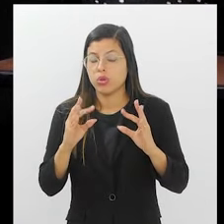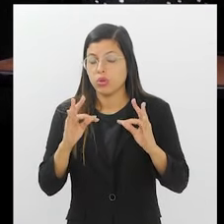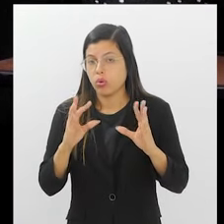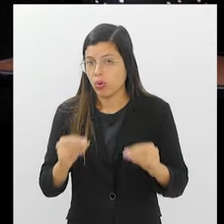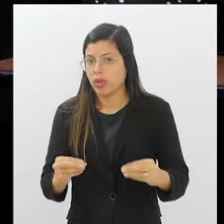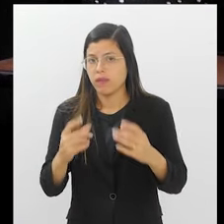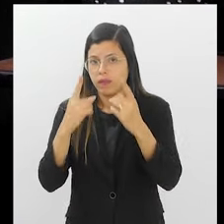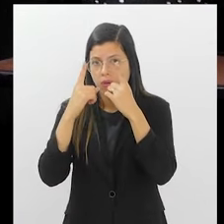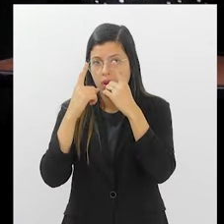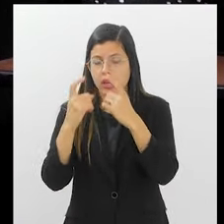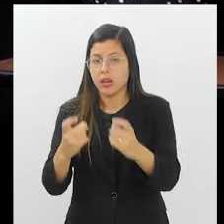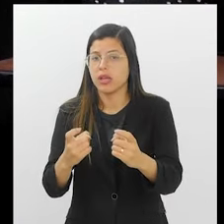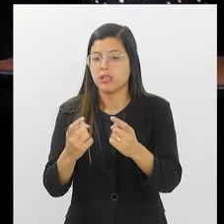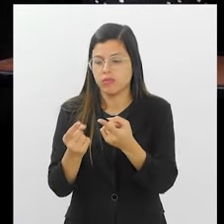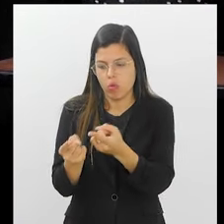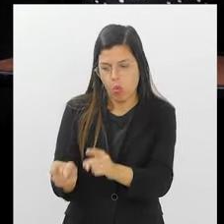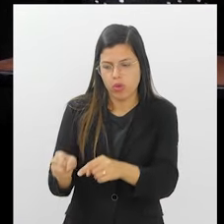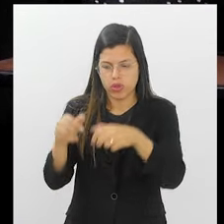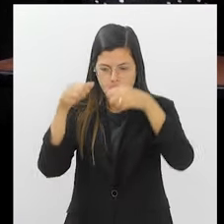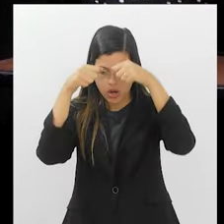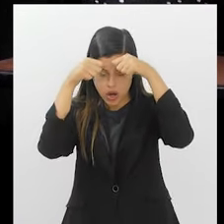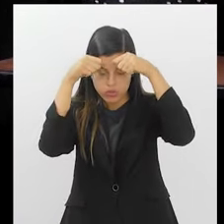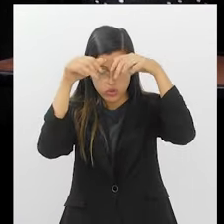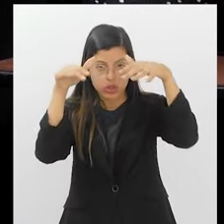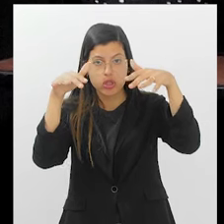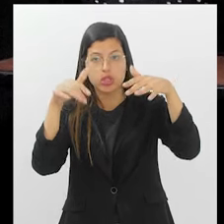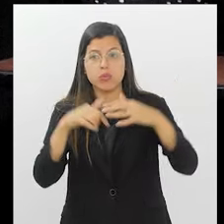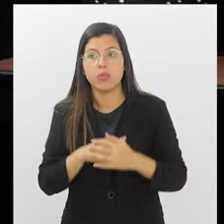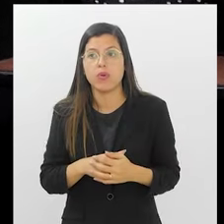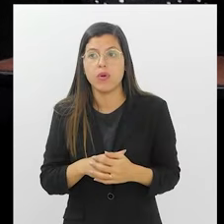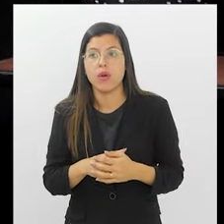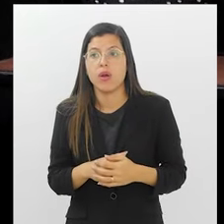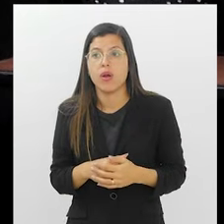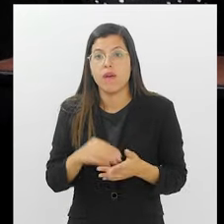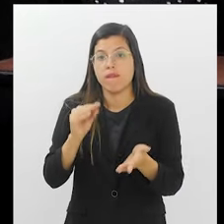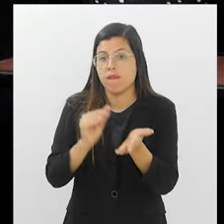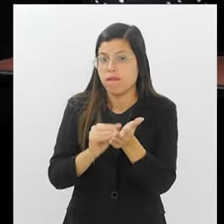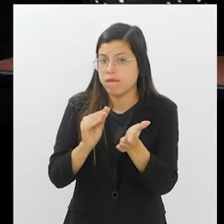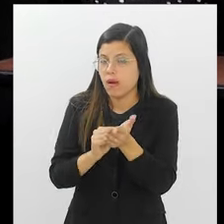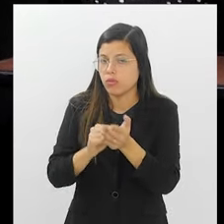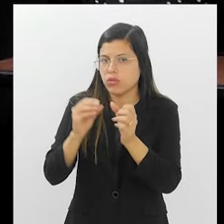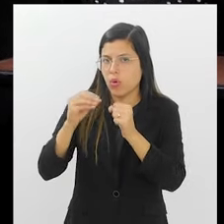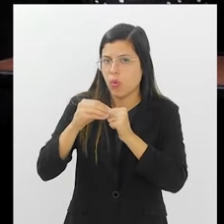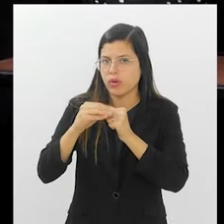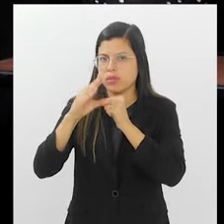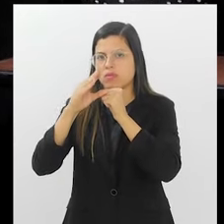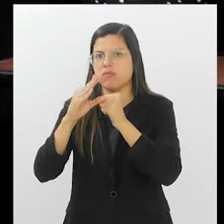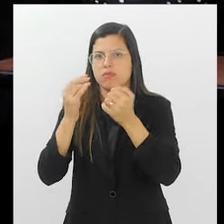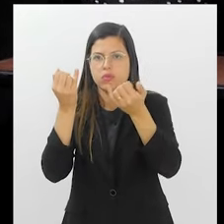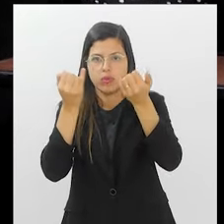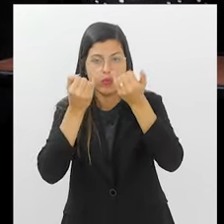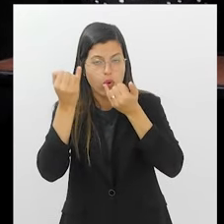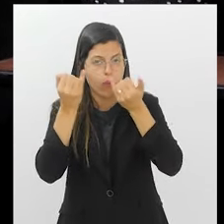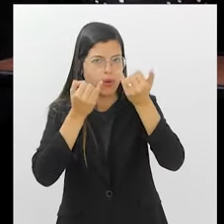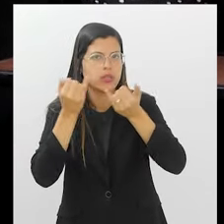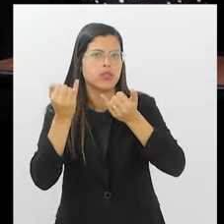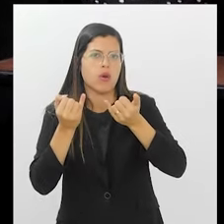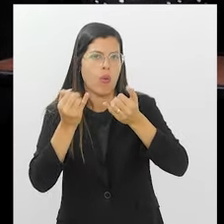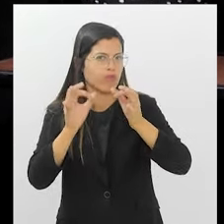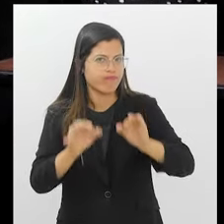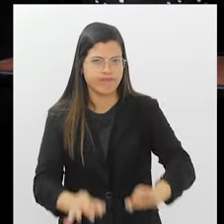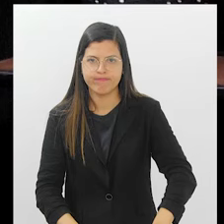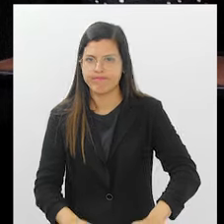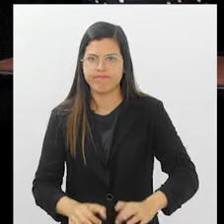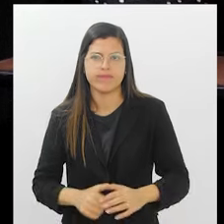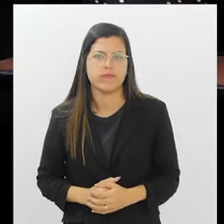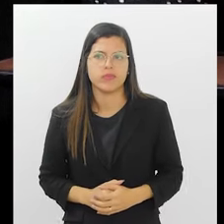Toda a violência contra o autismo vem da falta de conhecimento e da falta de informação,